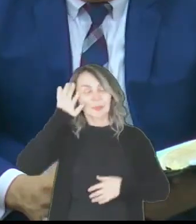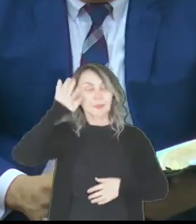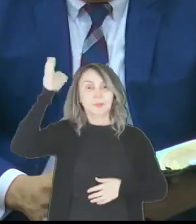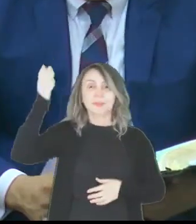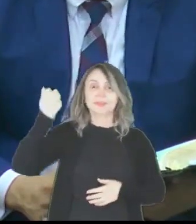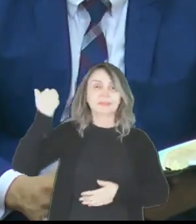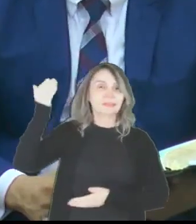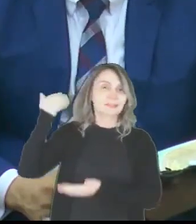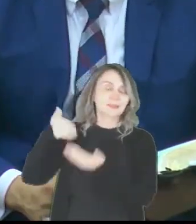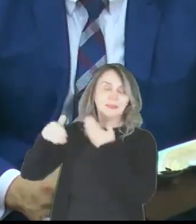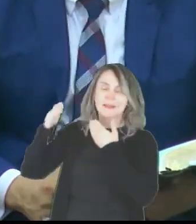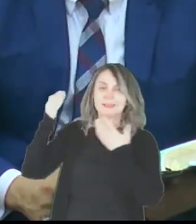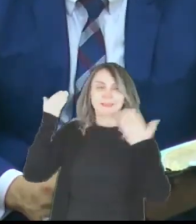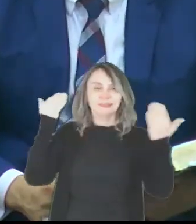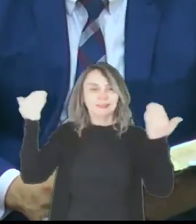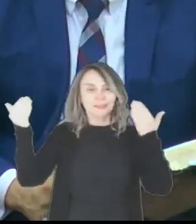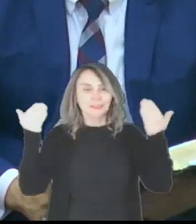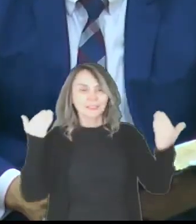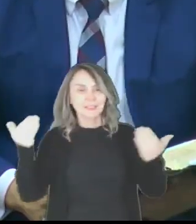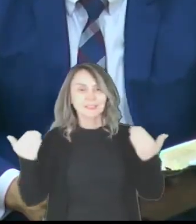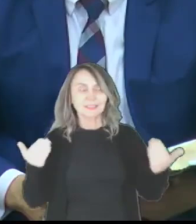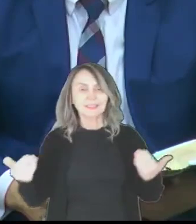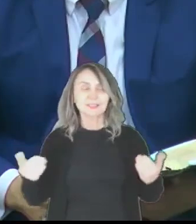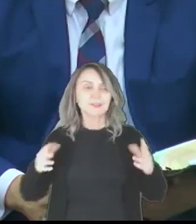as alegorias,